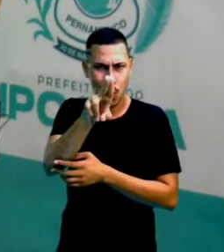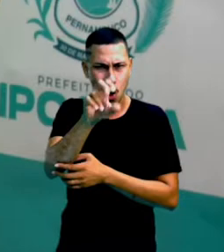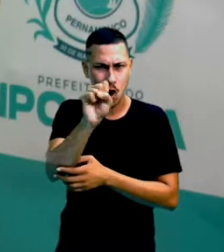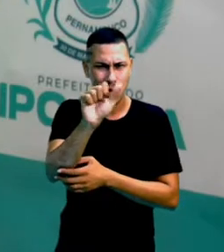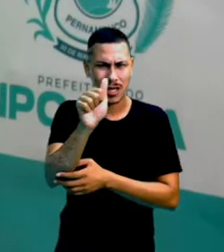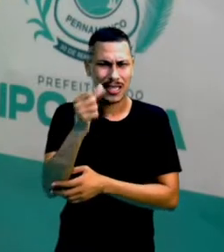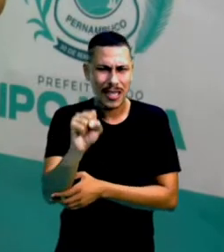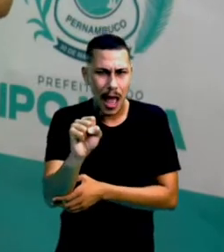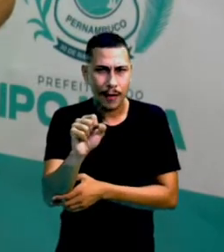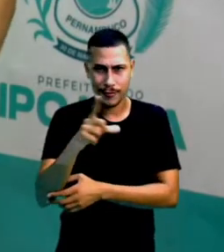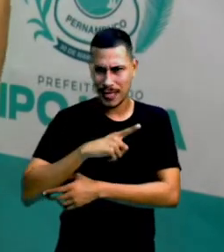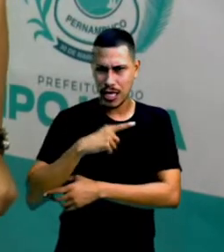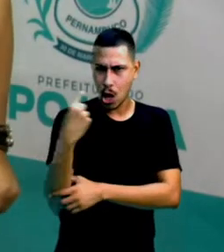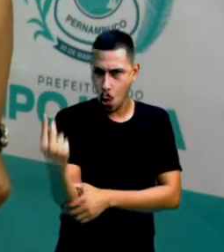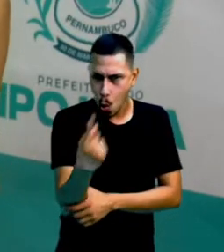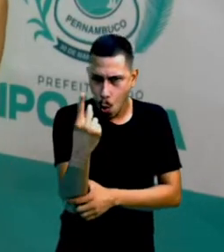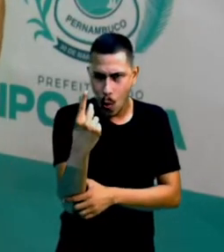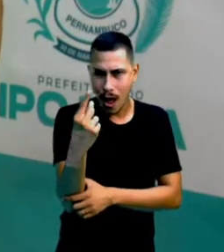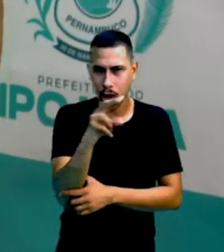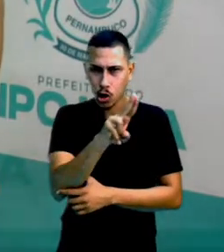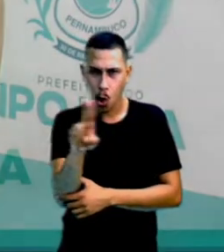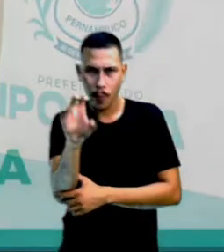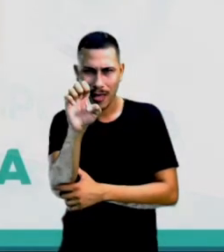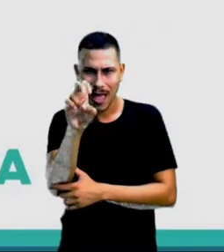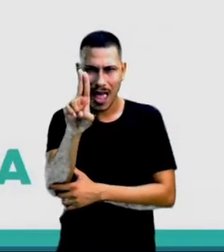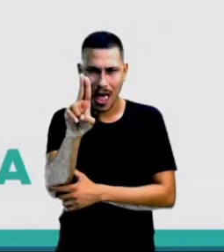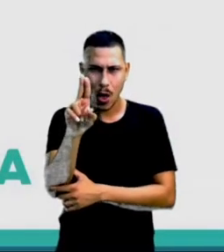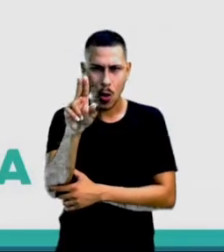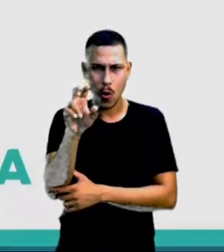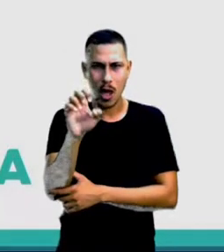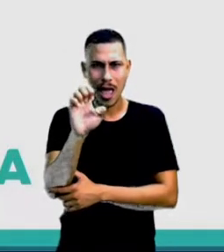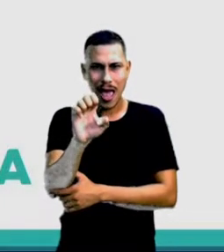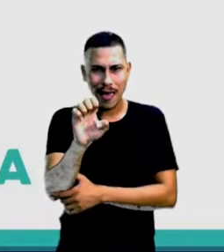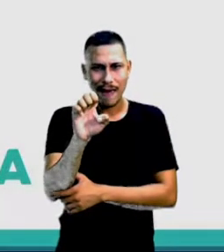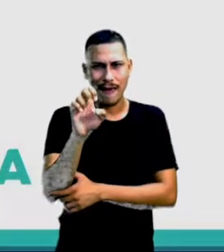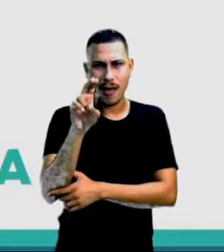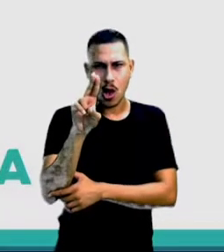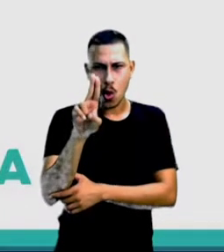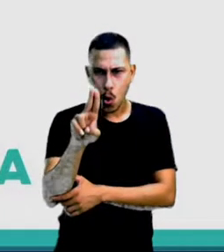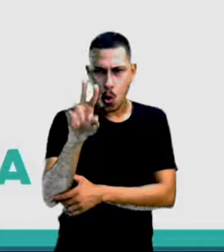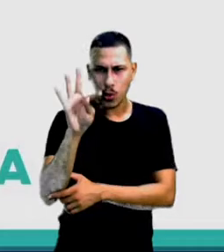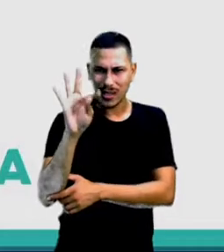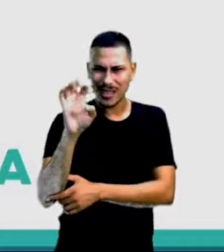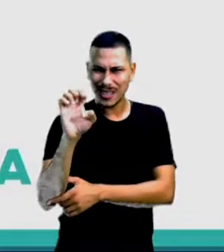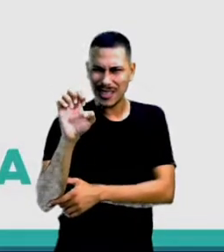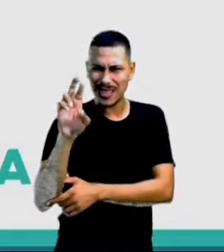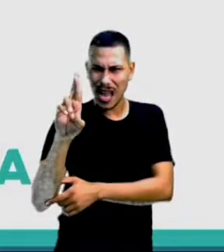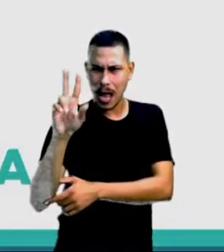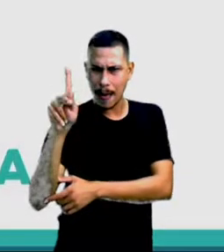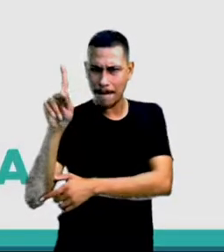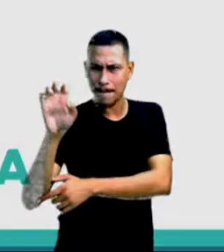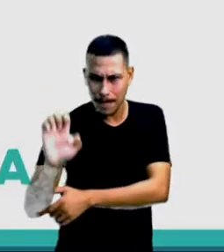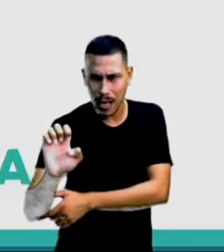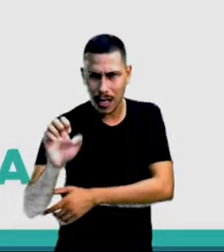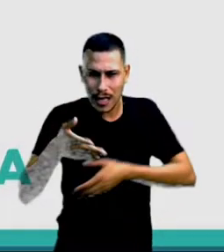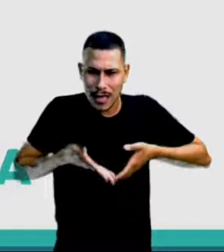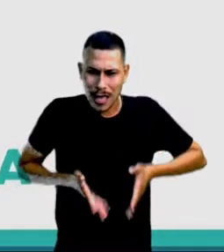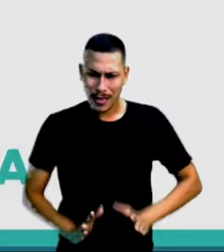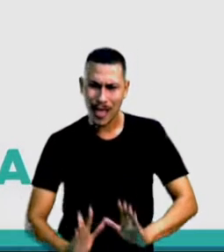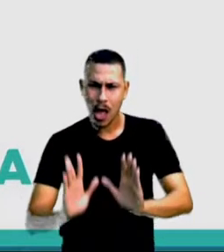elas euterpe e essa tá aqui jovem imagem na tela por favor que ela já nasceu inclusive uma